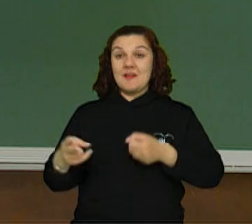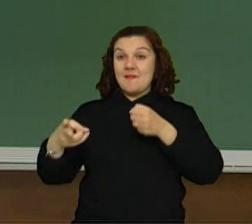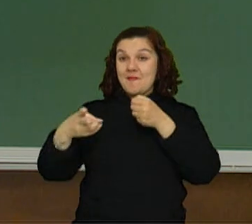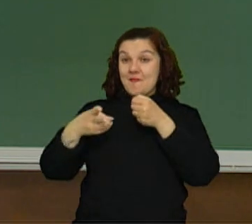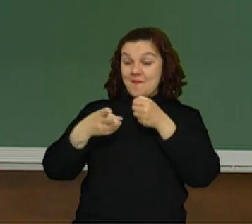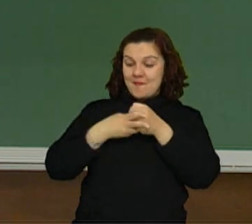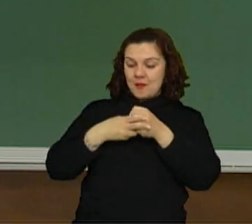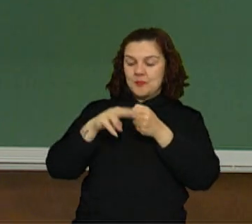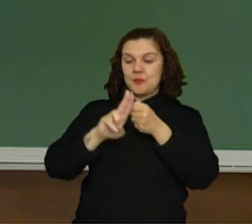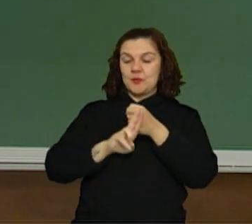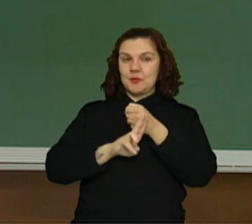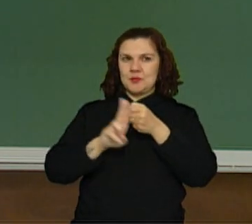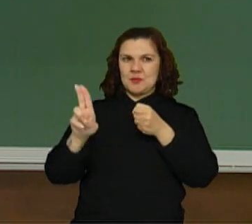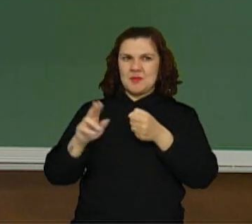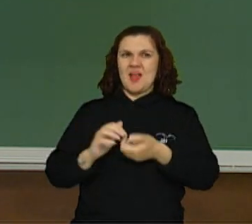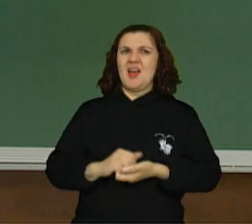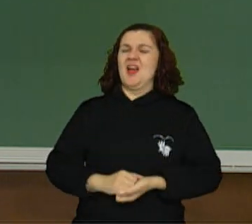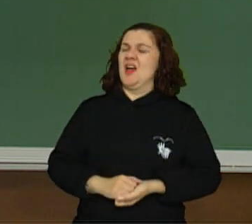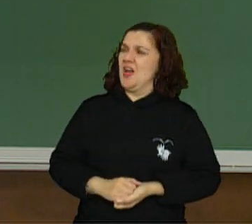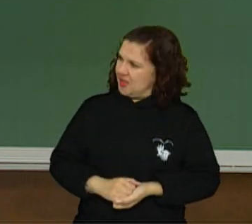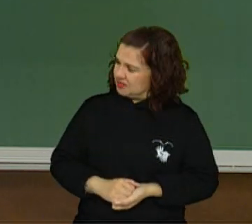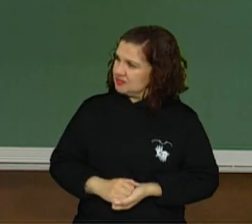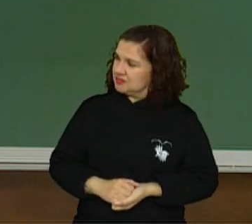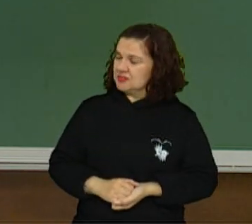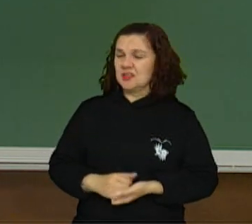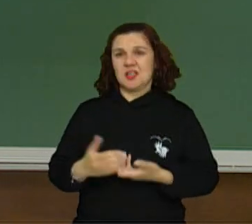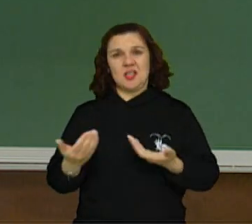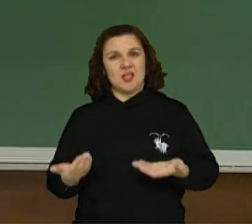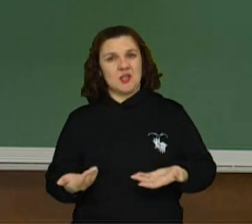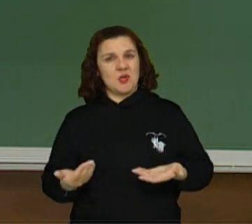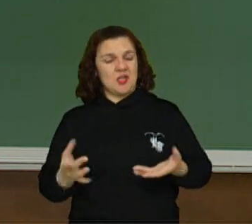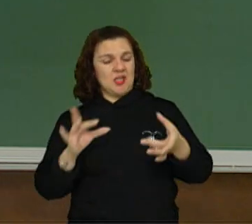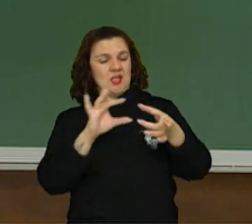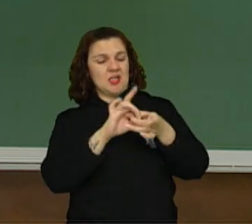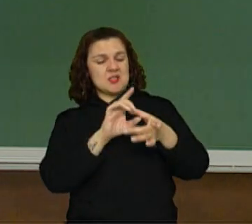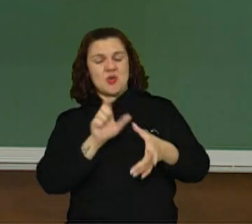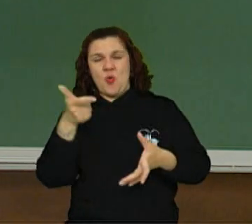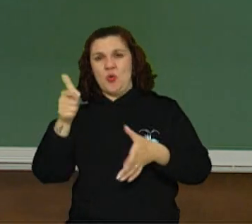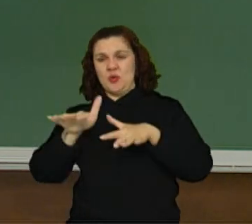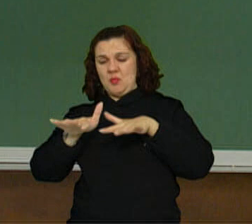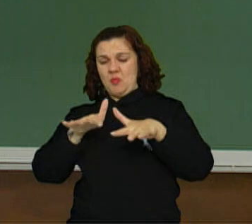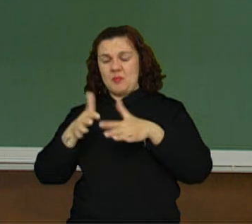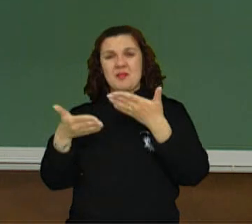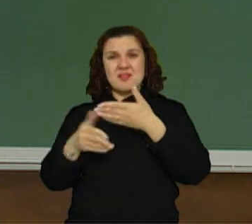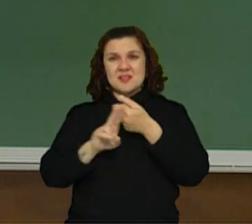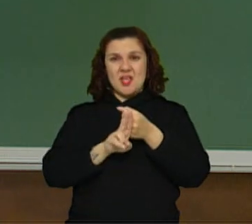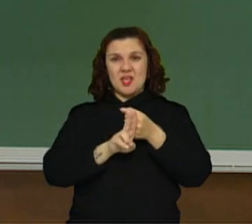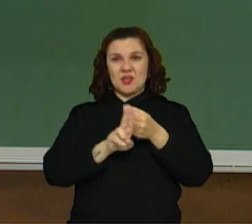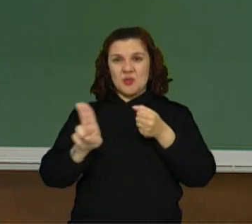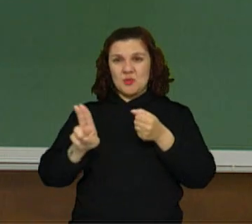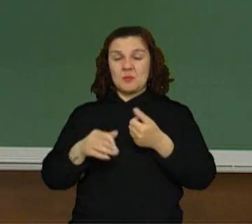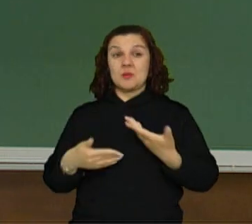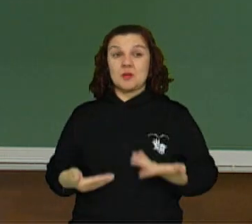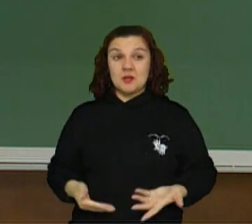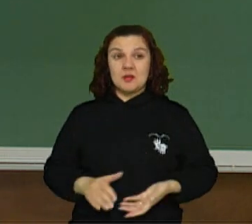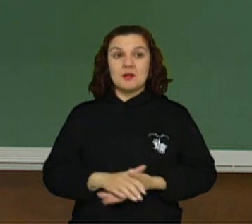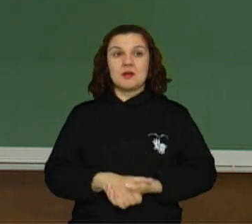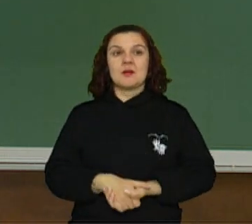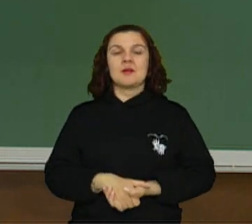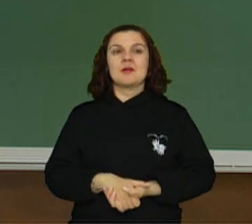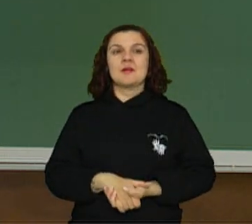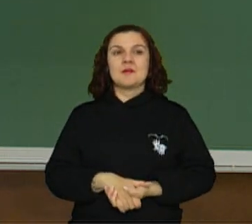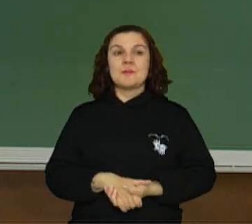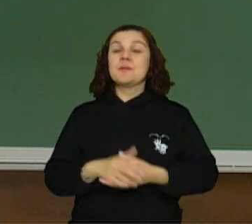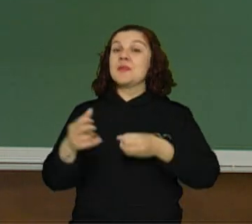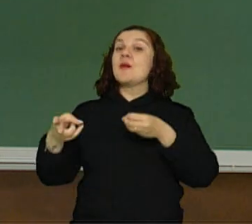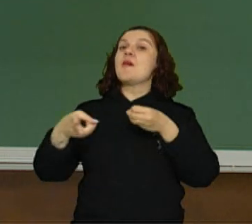Verbo nominal. Nossa, professora, agora complicou, porque um é ligação, o outro é ação, e esse verbo nominal é o quê? É verbo